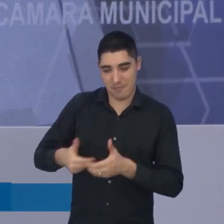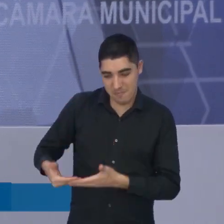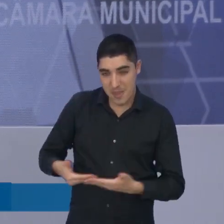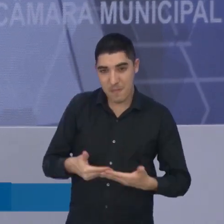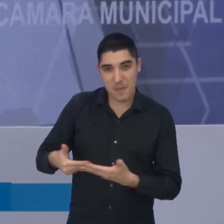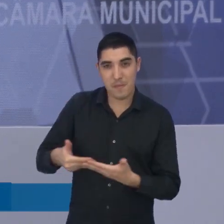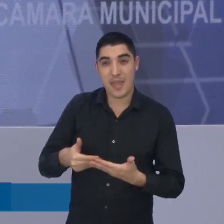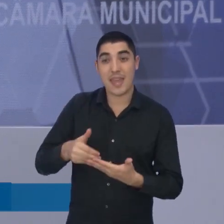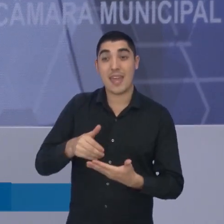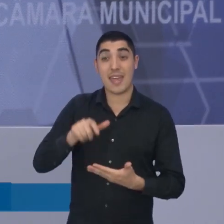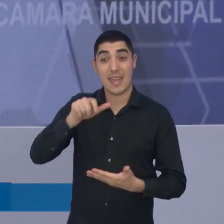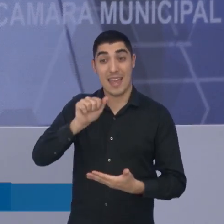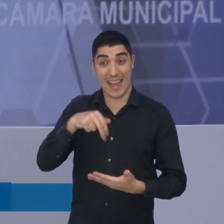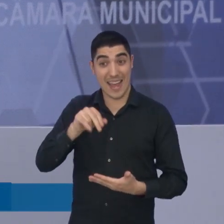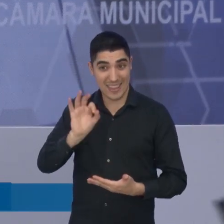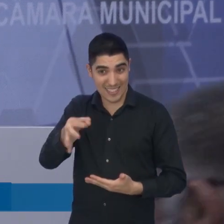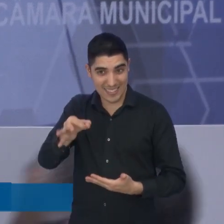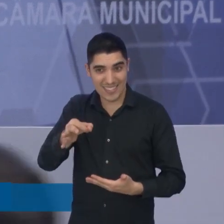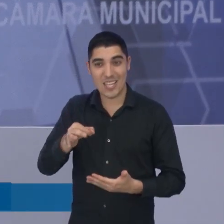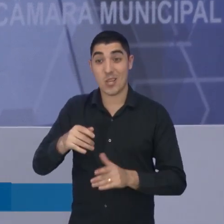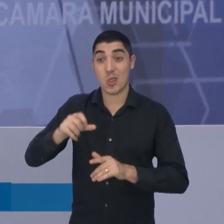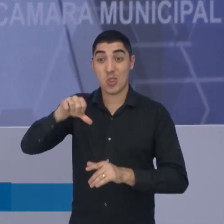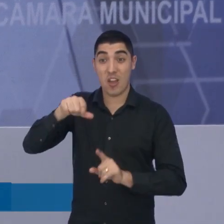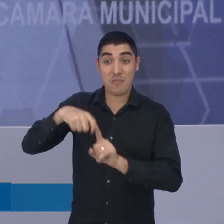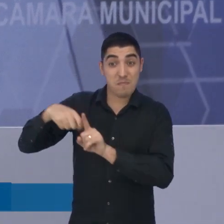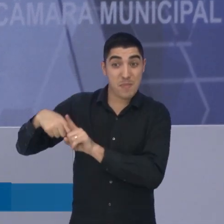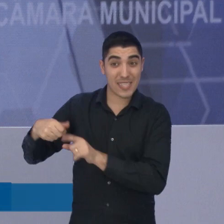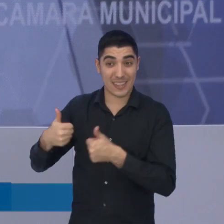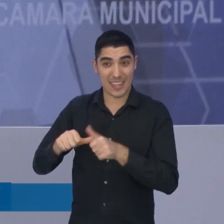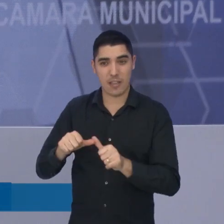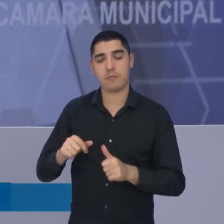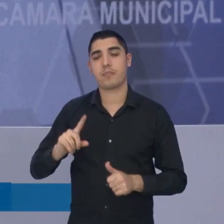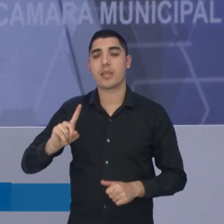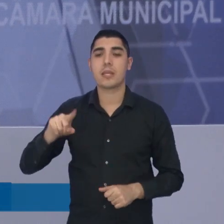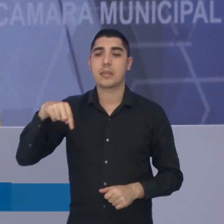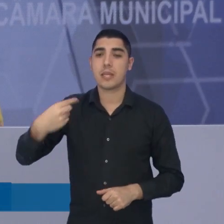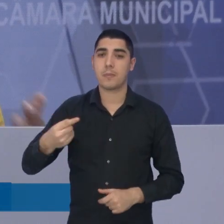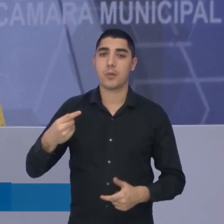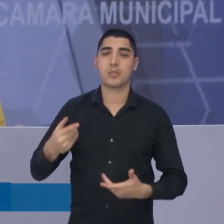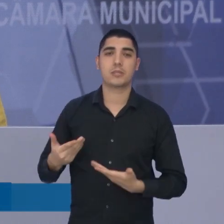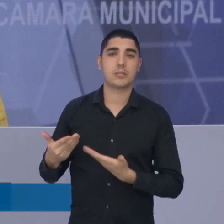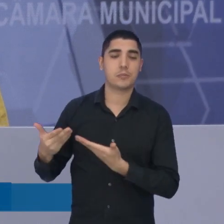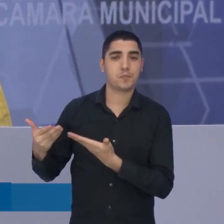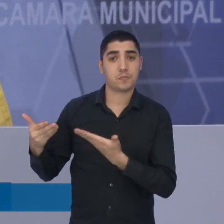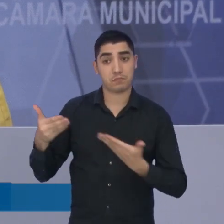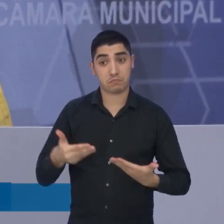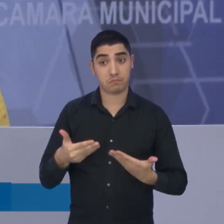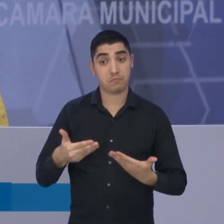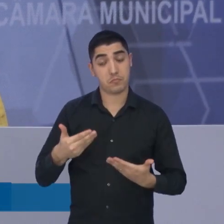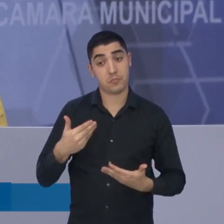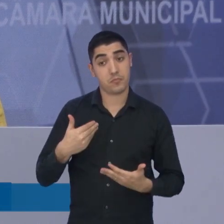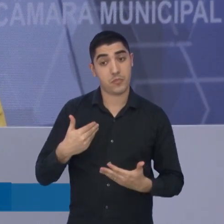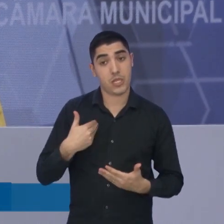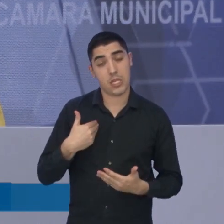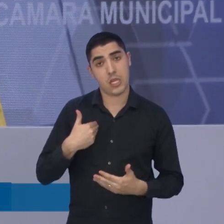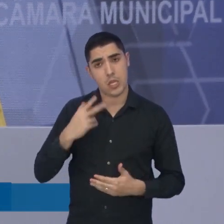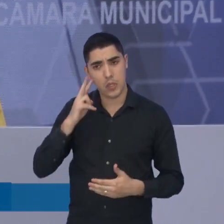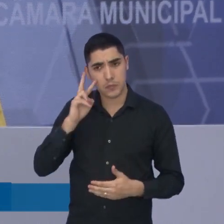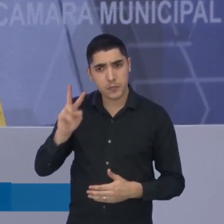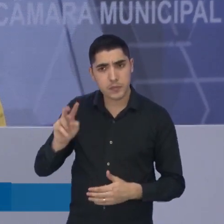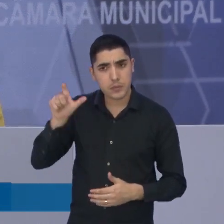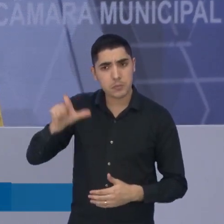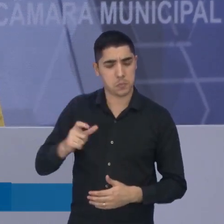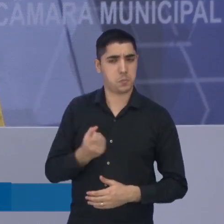Ana? E quando chegou Milioni, foi muito bom, porque comecei